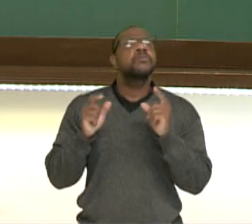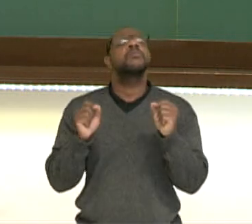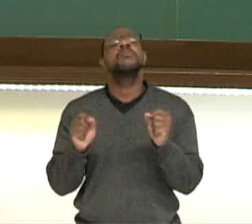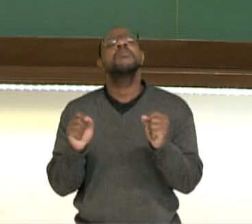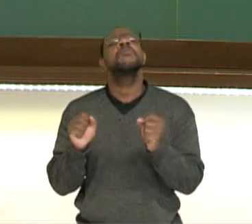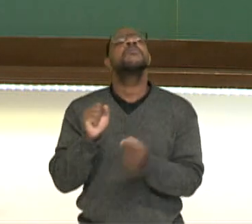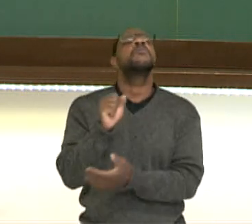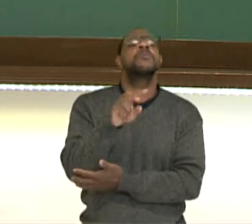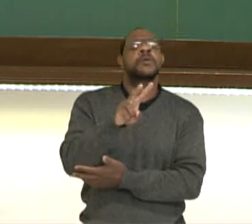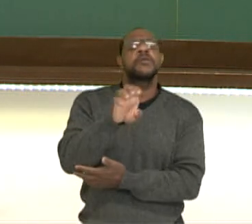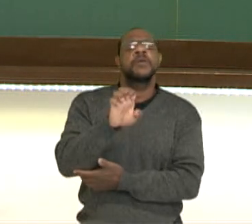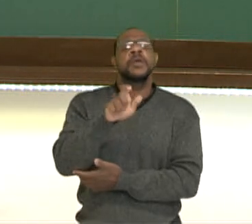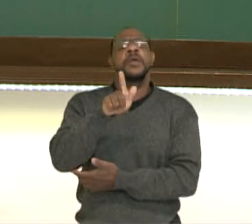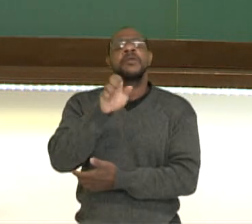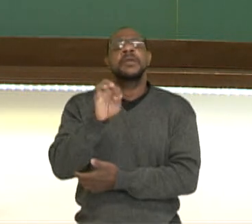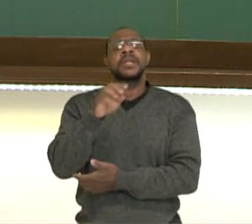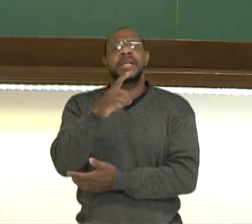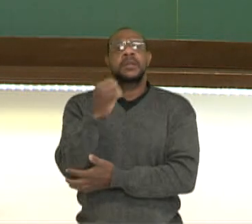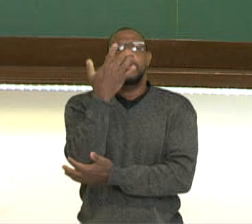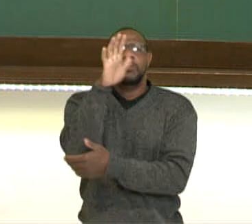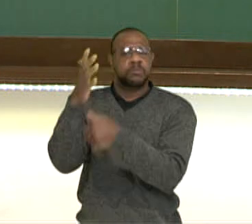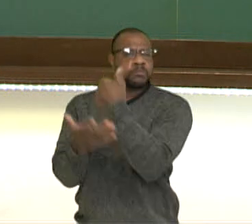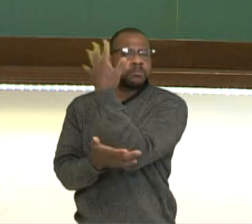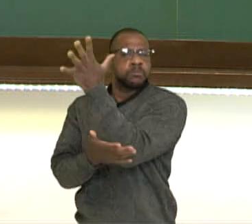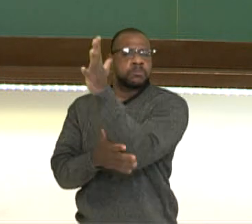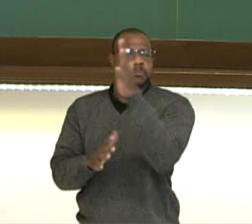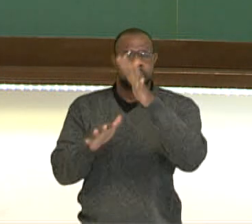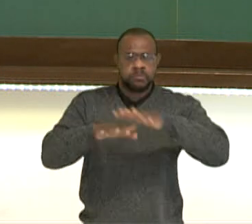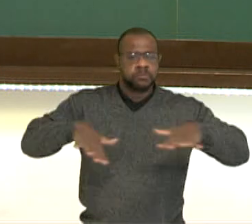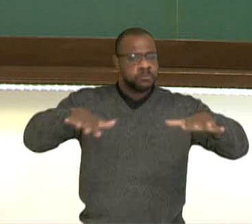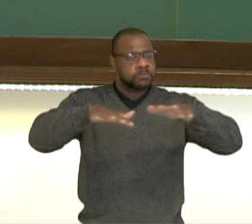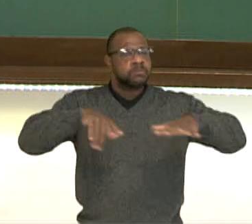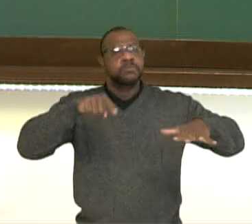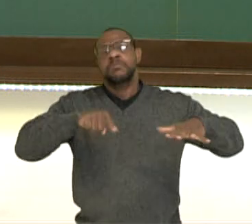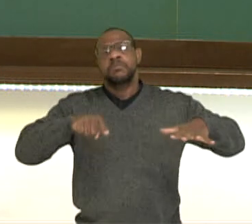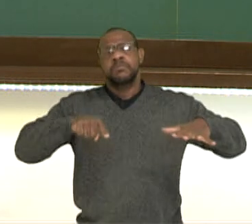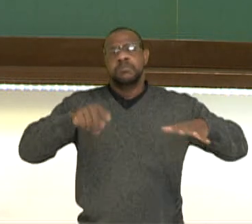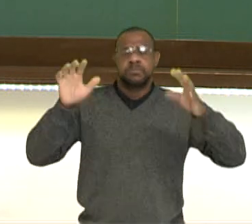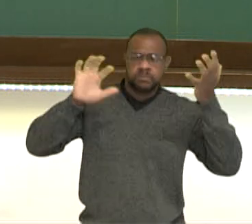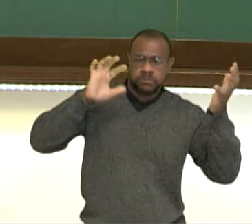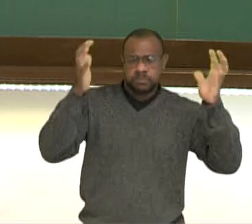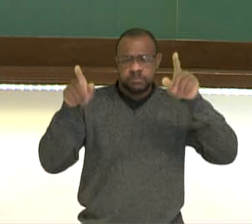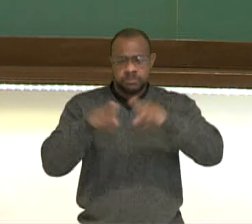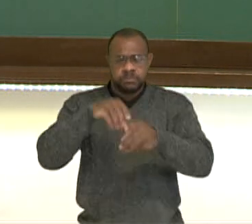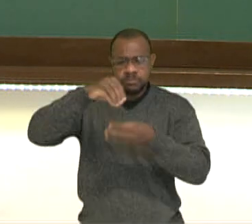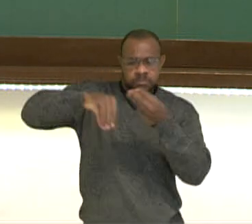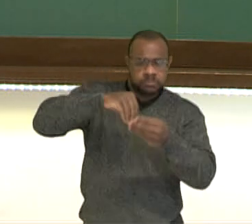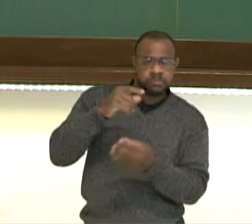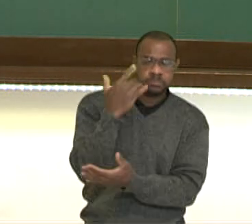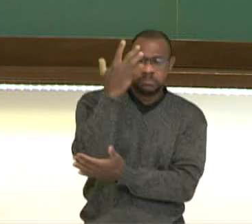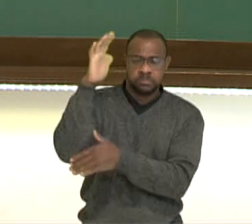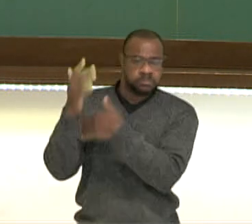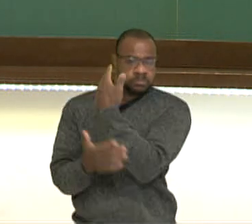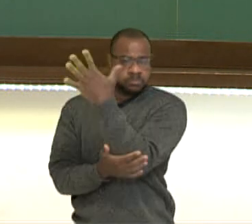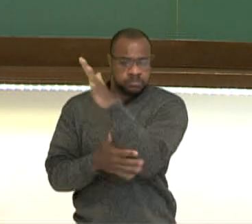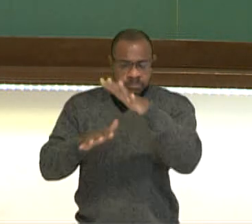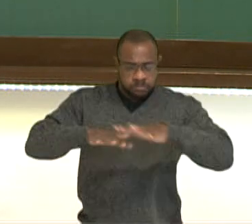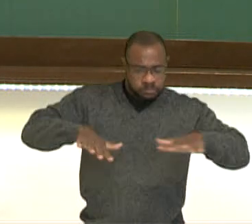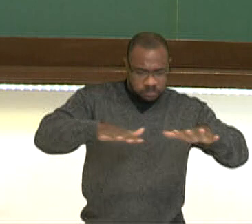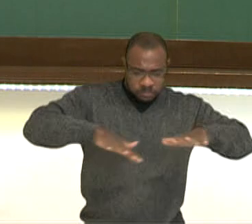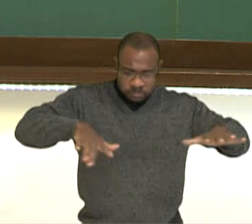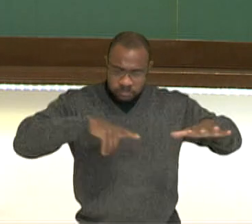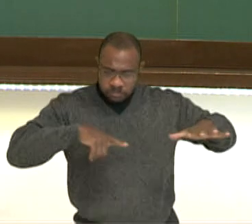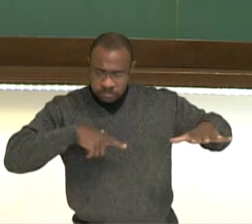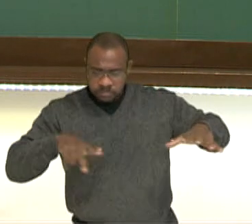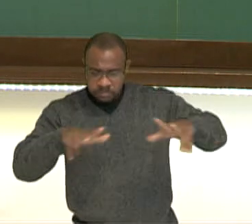vegetação característica desse tipo climático, do clima temperado, a gente vai perceber que essa vegetação também está adaptada à presença